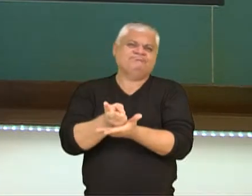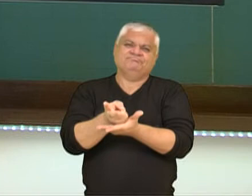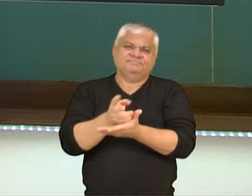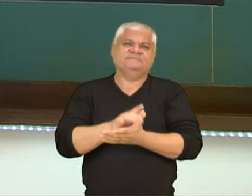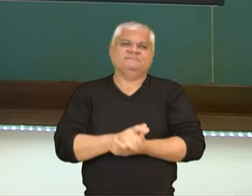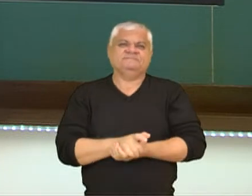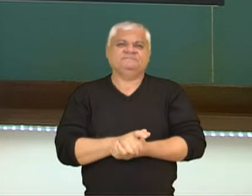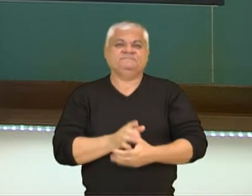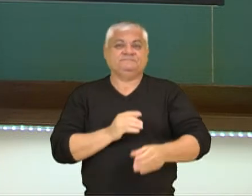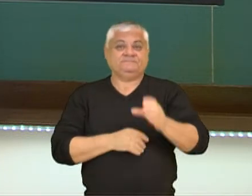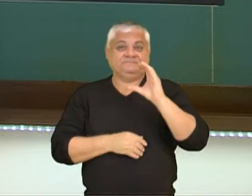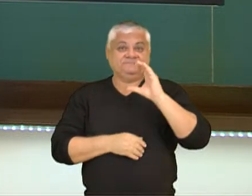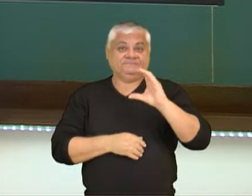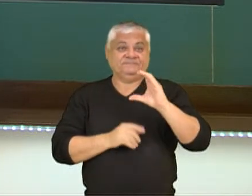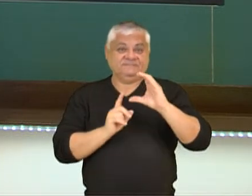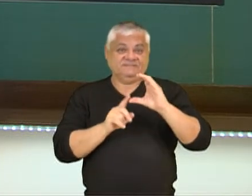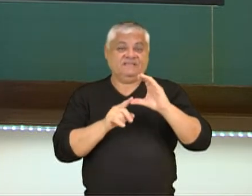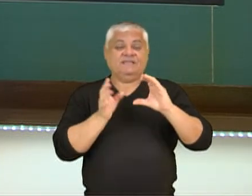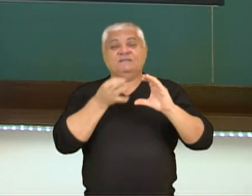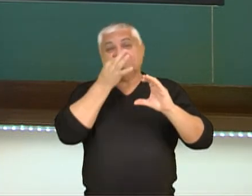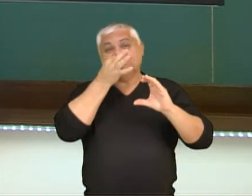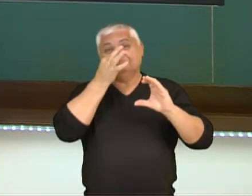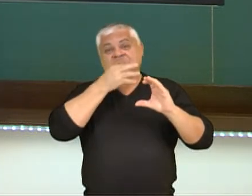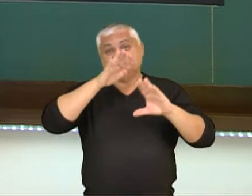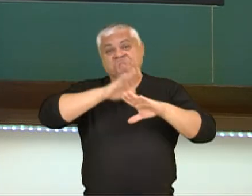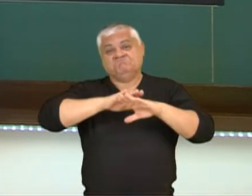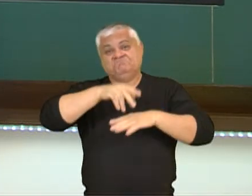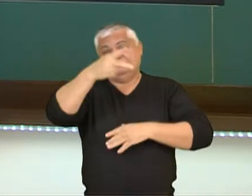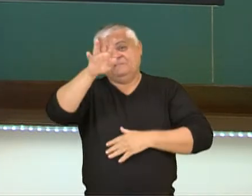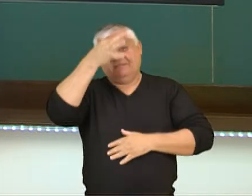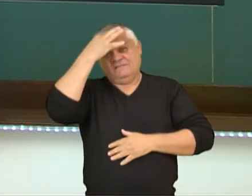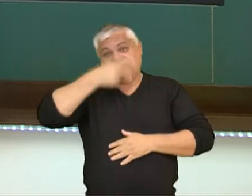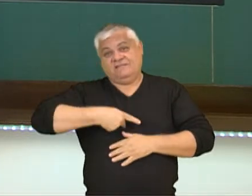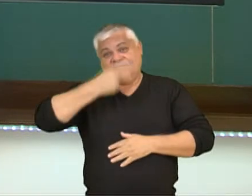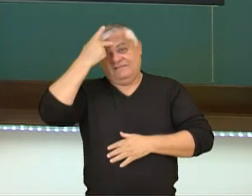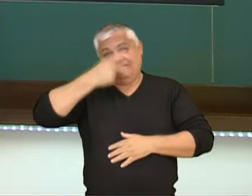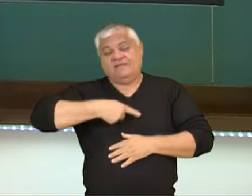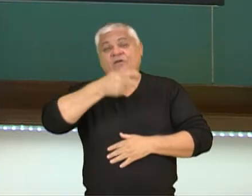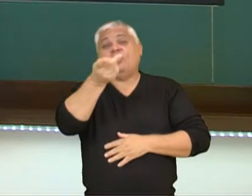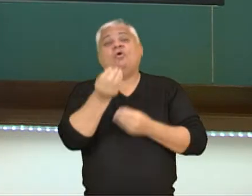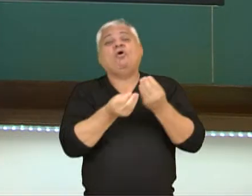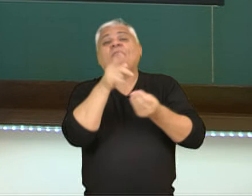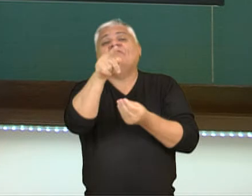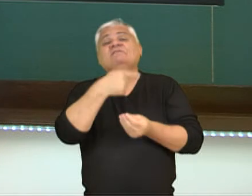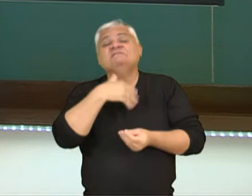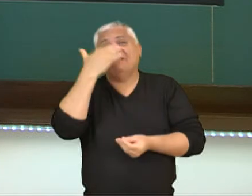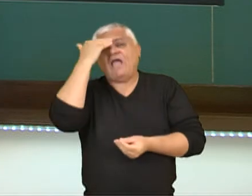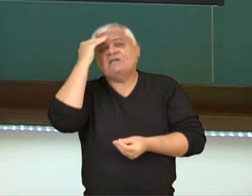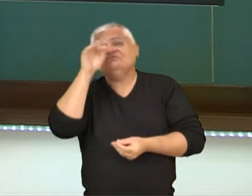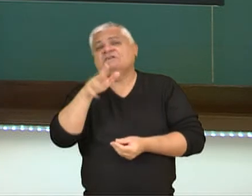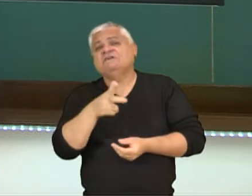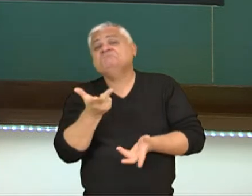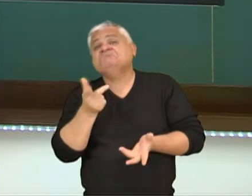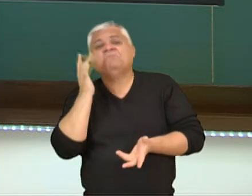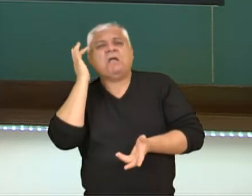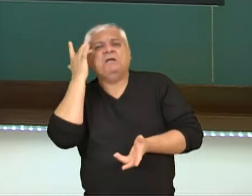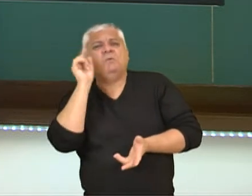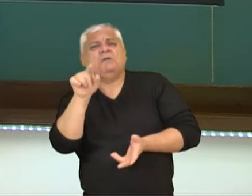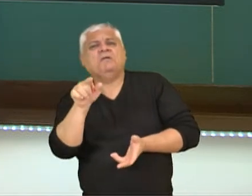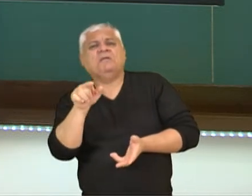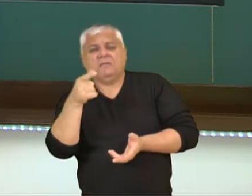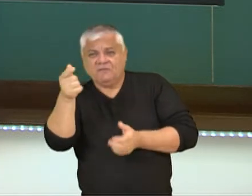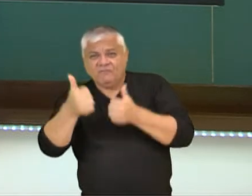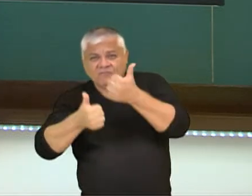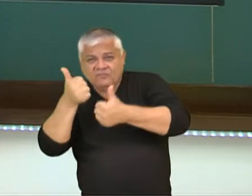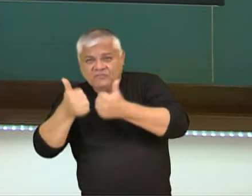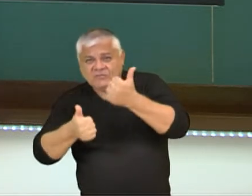né? E a resposta pessoal de vocês, aí depende de vocês, de como vocês compreendem a coisa, né? Como você concluiria? O que você